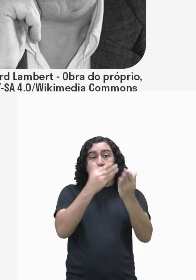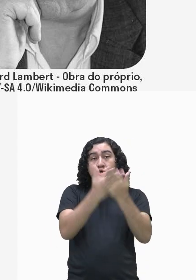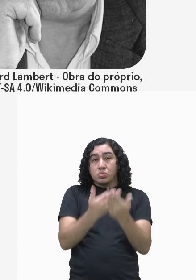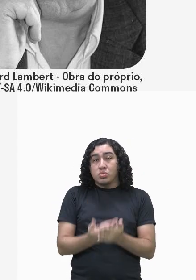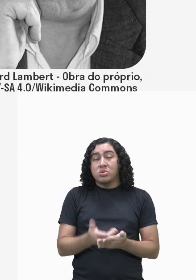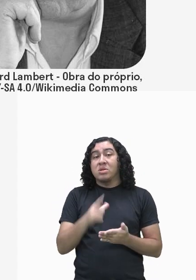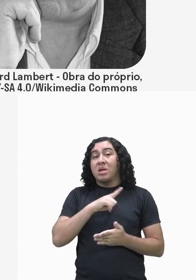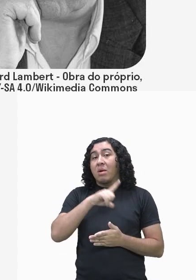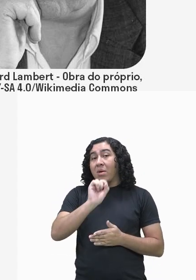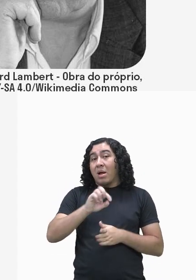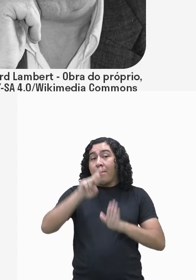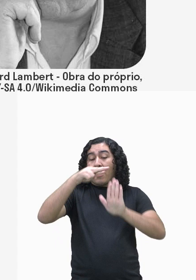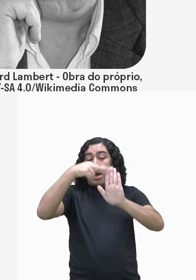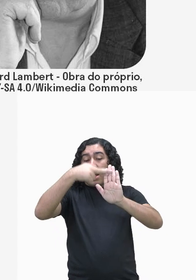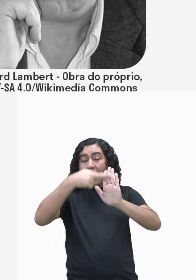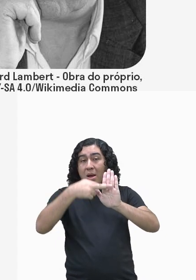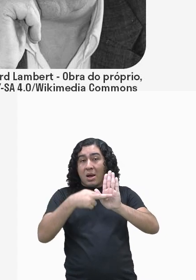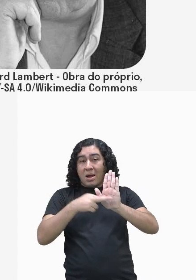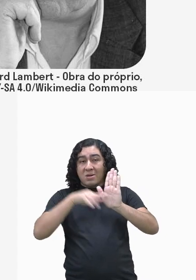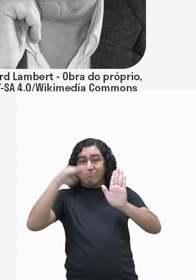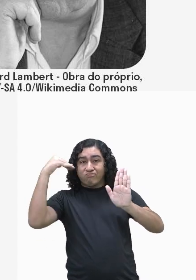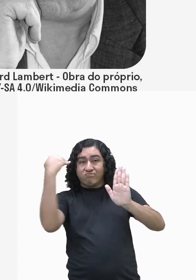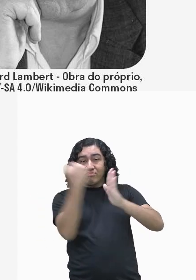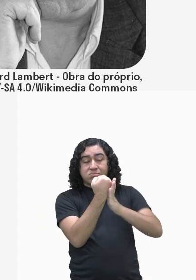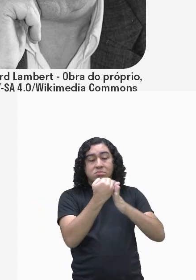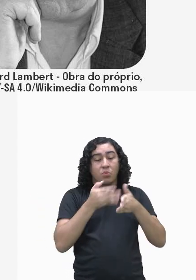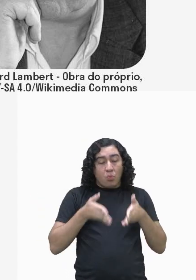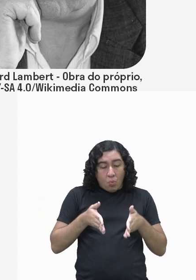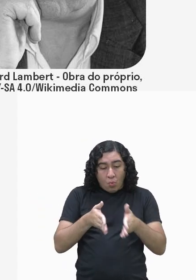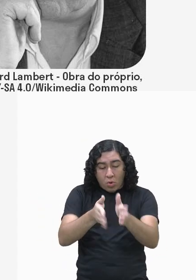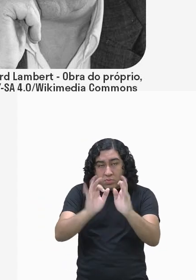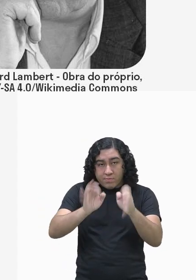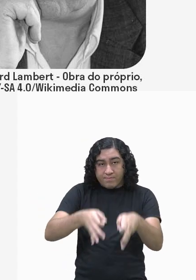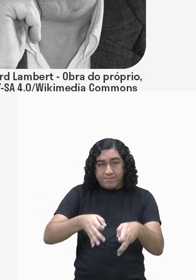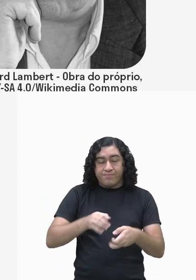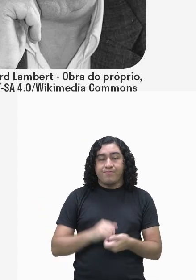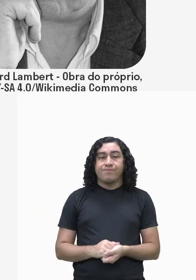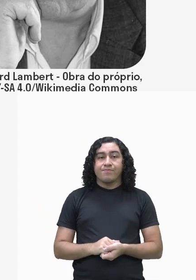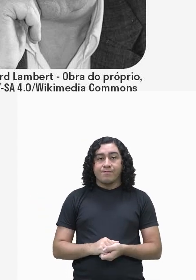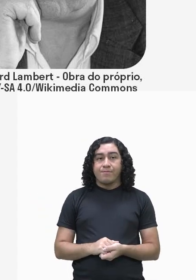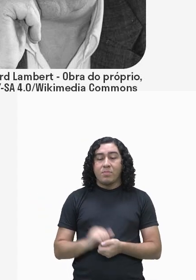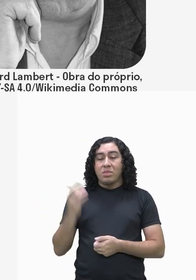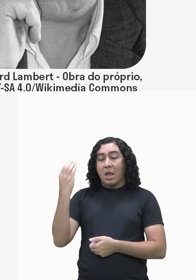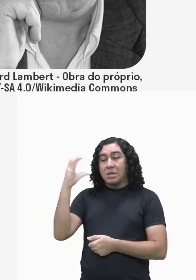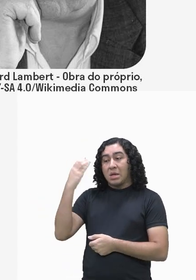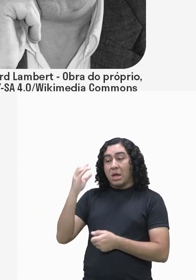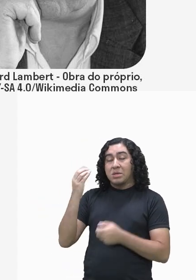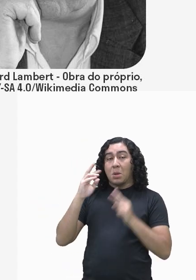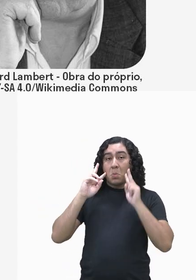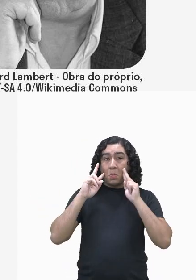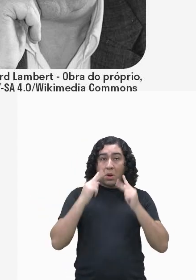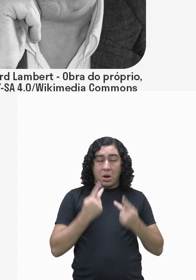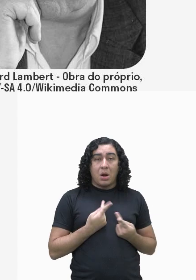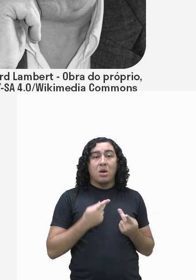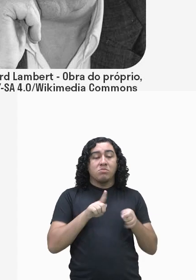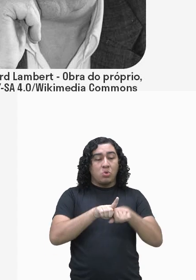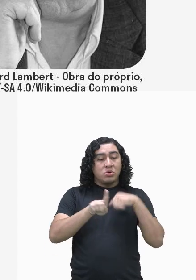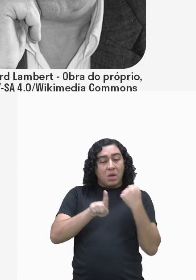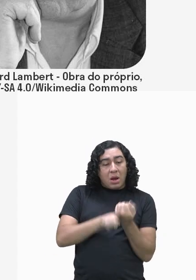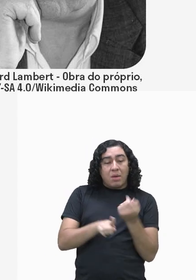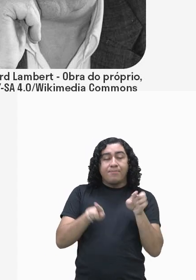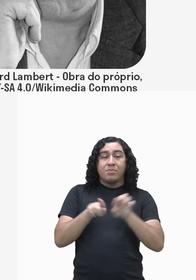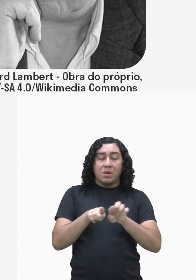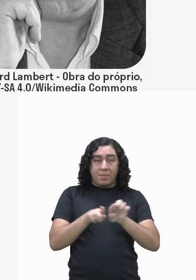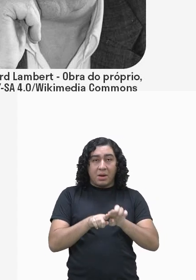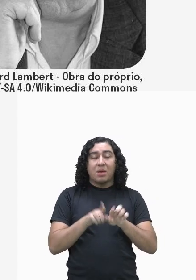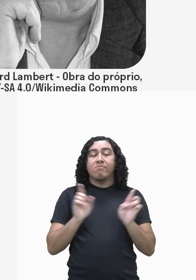seguem uma certa linha de pesquisa. Nas ciências sociais e em sociologia, também é